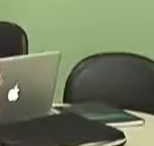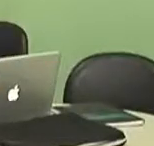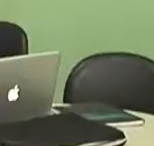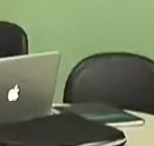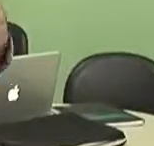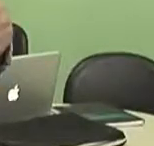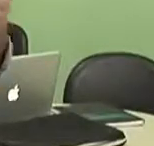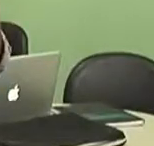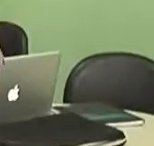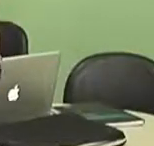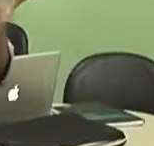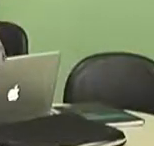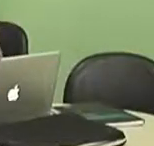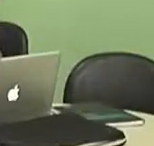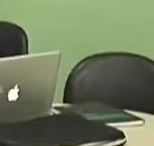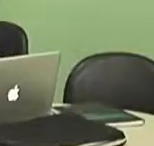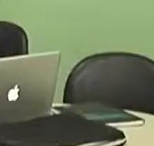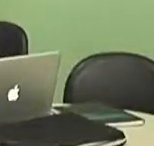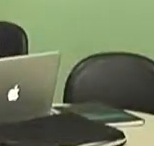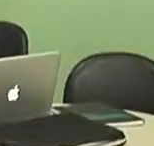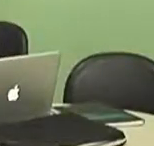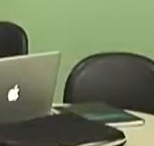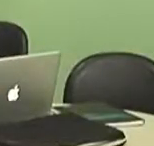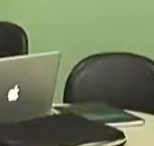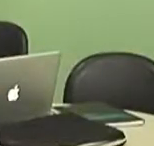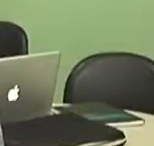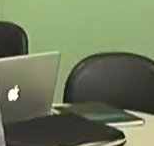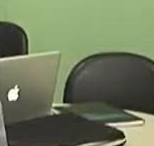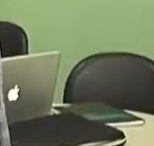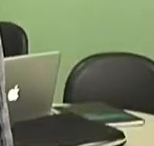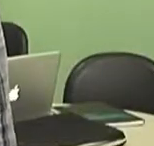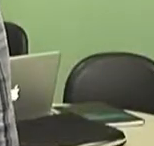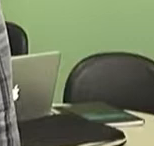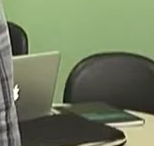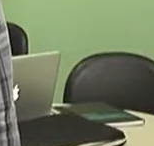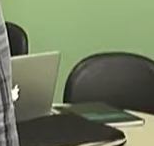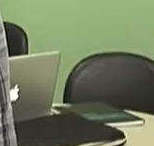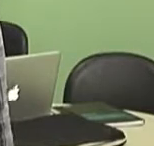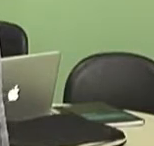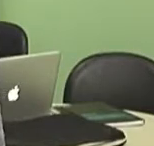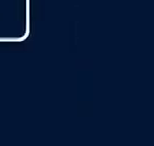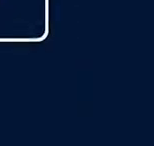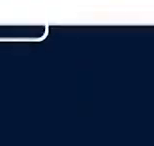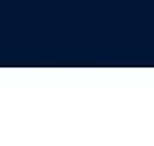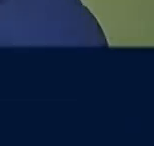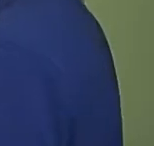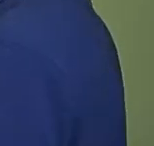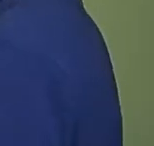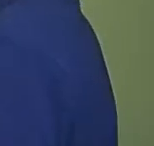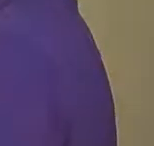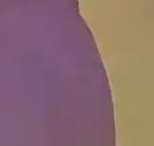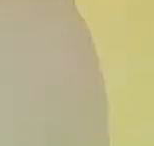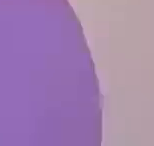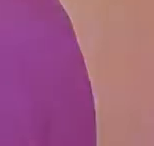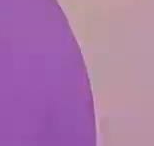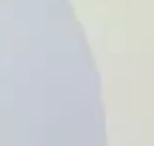a importância do intérprete se dá para que a comunicação seja efetiva nesses contextos.